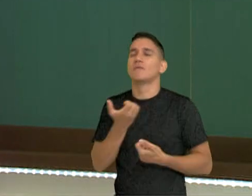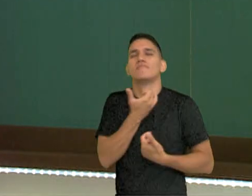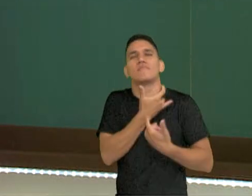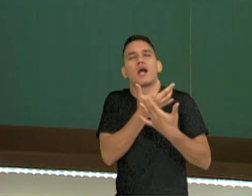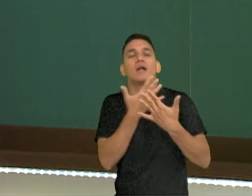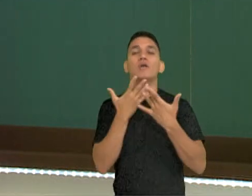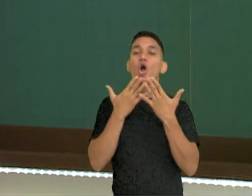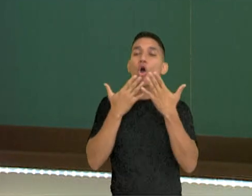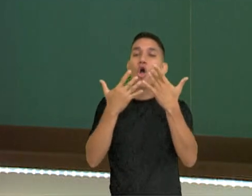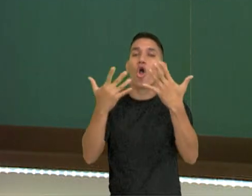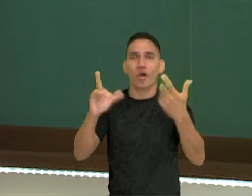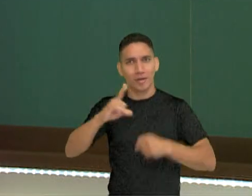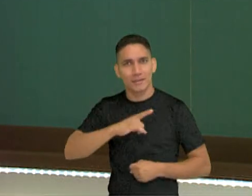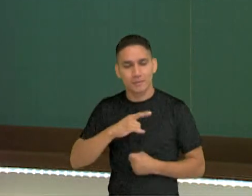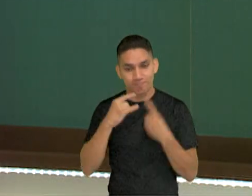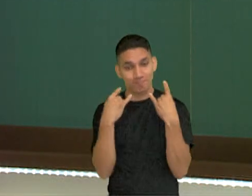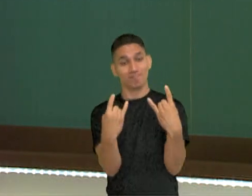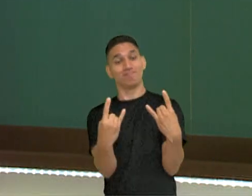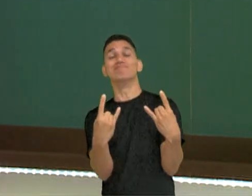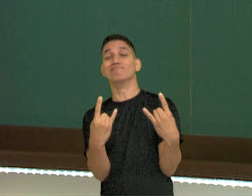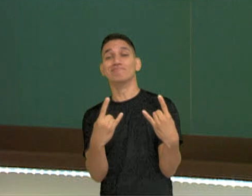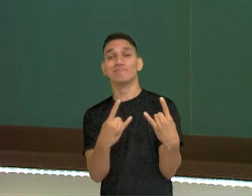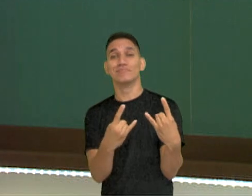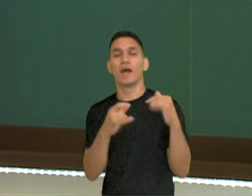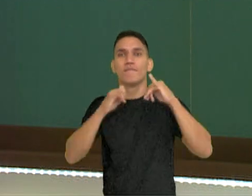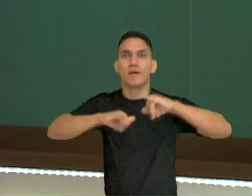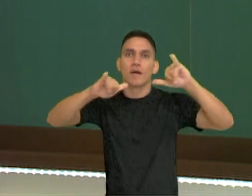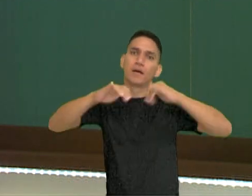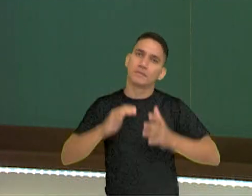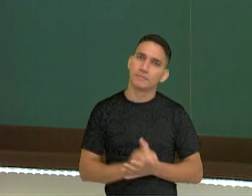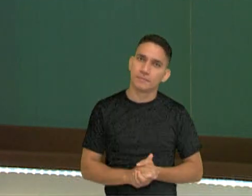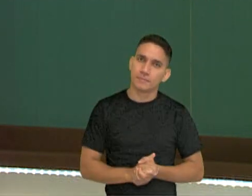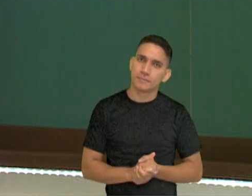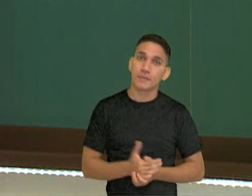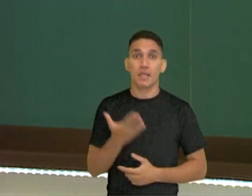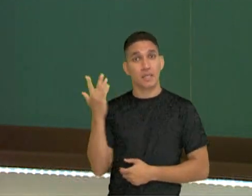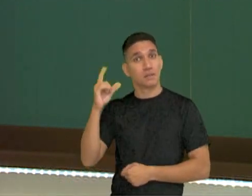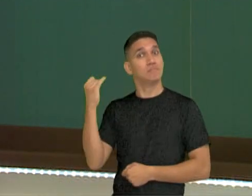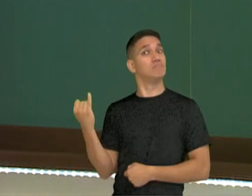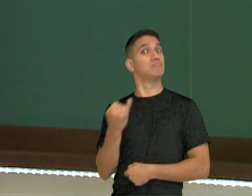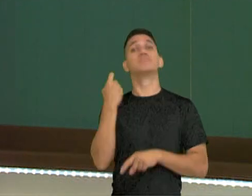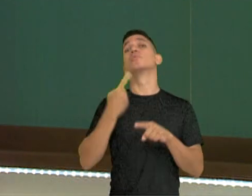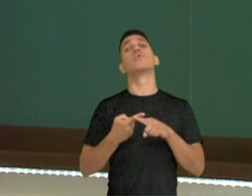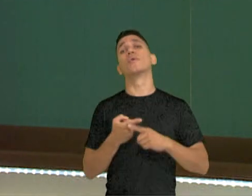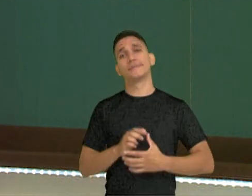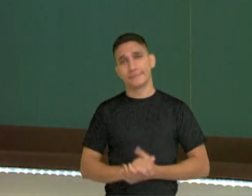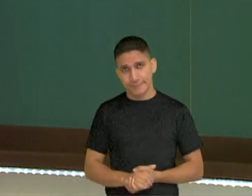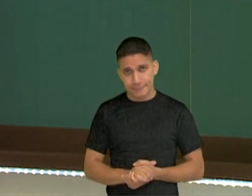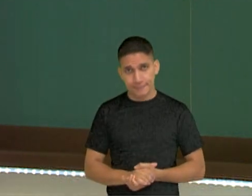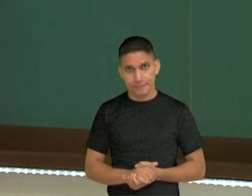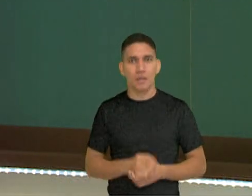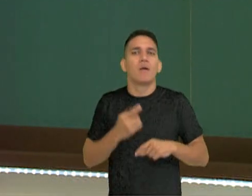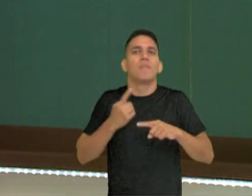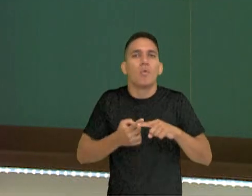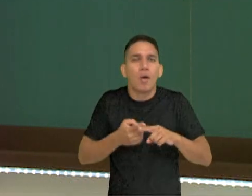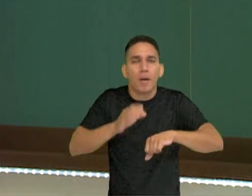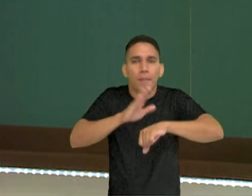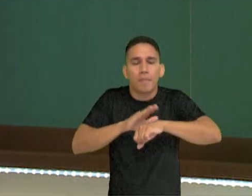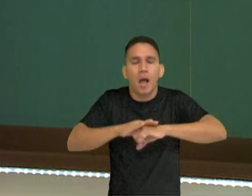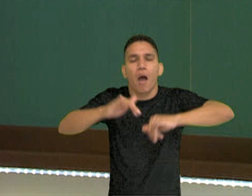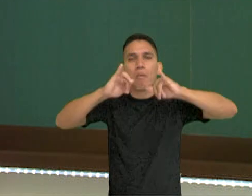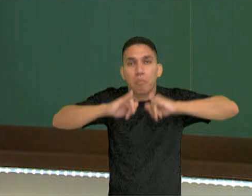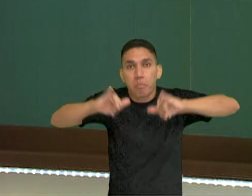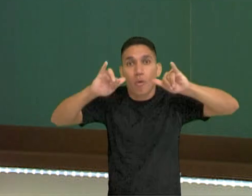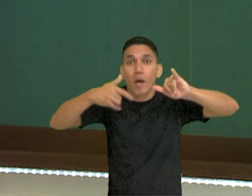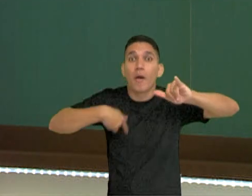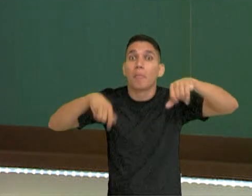colorida, atrativa ela é para a propaganda. E isso é importante por quê? Porque na propaganda eu tenho